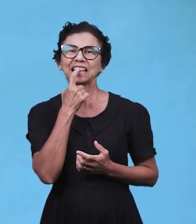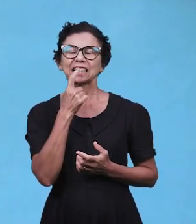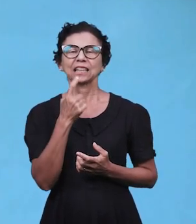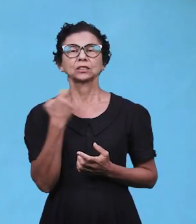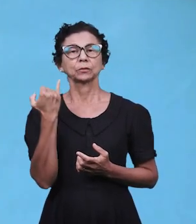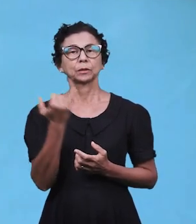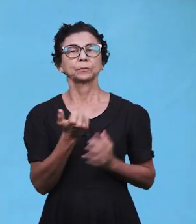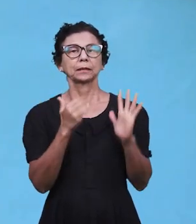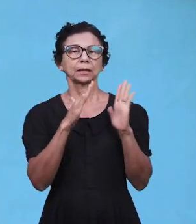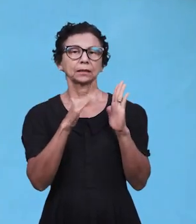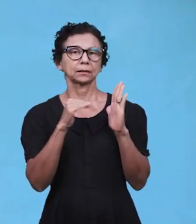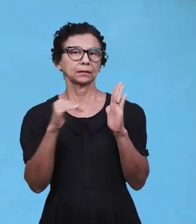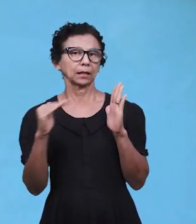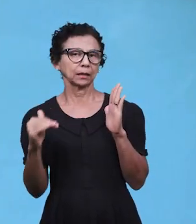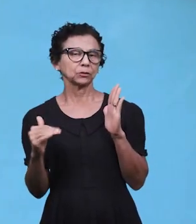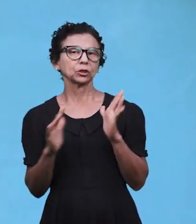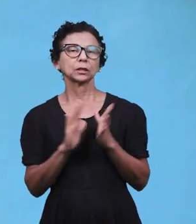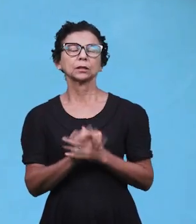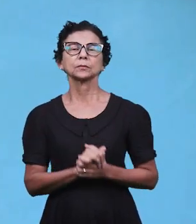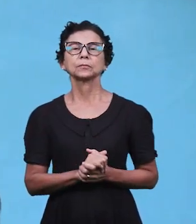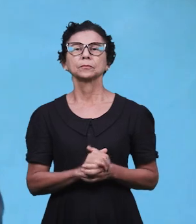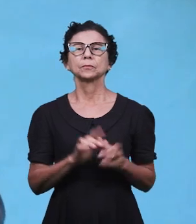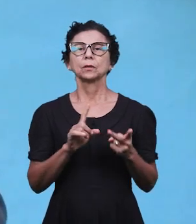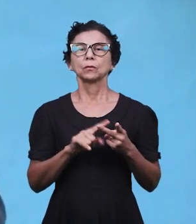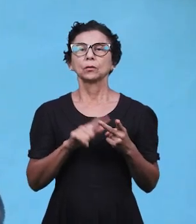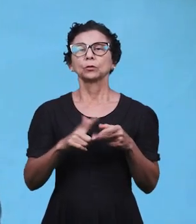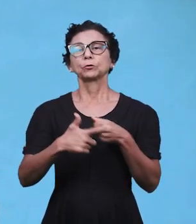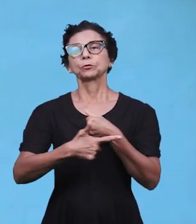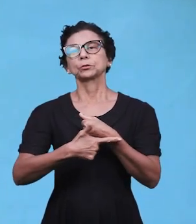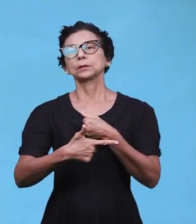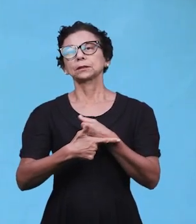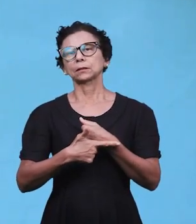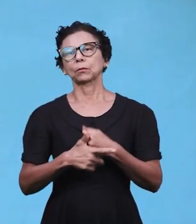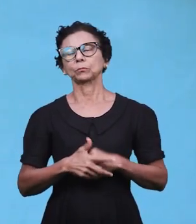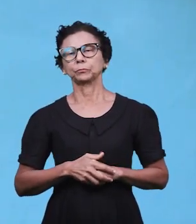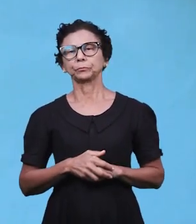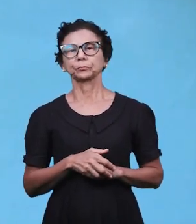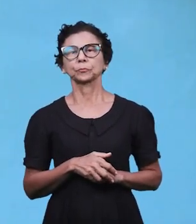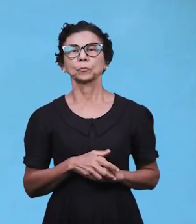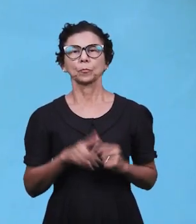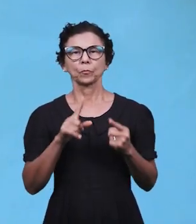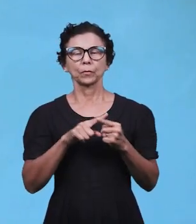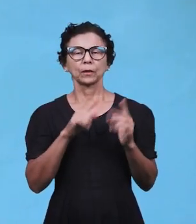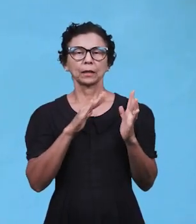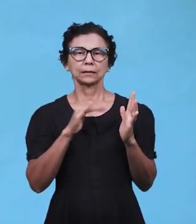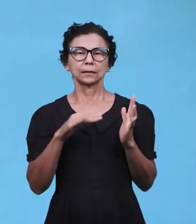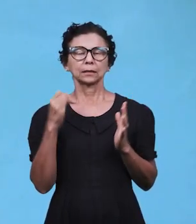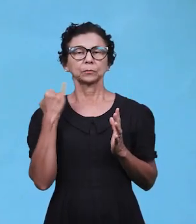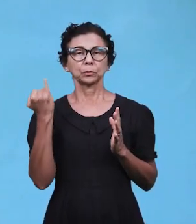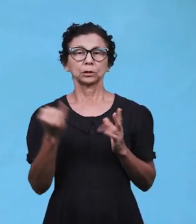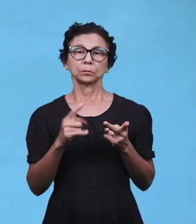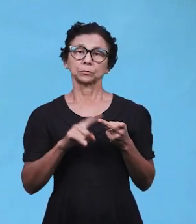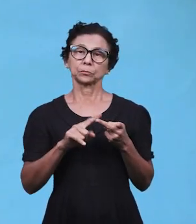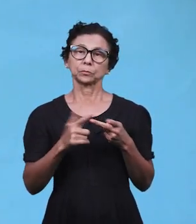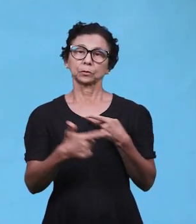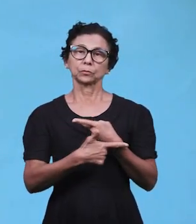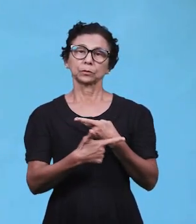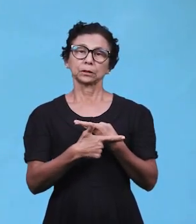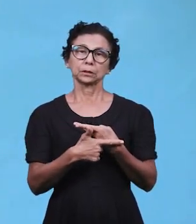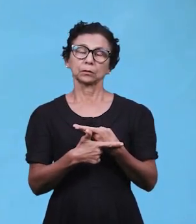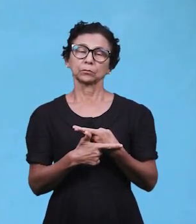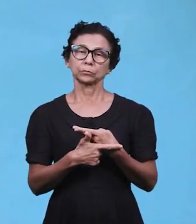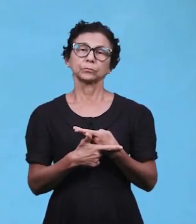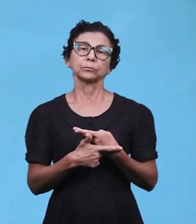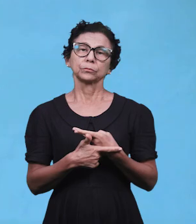né? Função estética, né? Nós estamos falando de estética, nós estamos falando de função. Então, estética é importante,